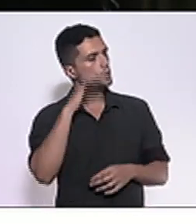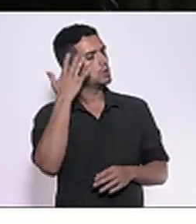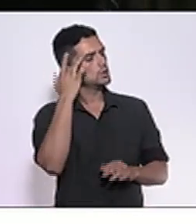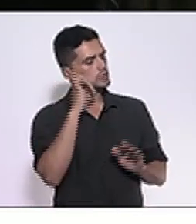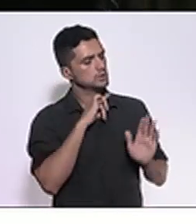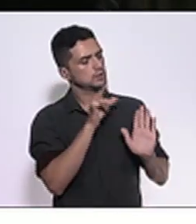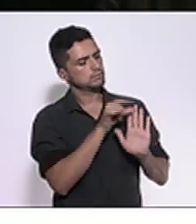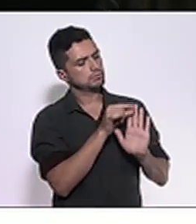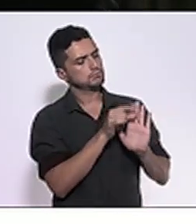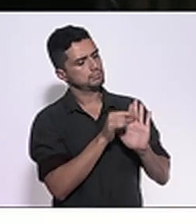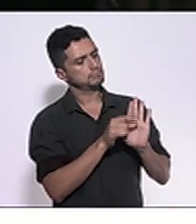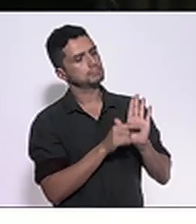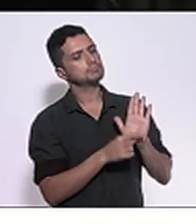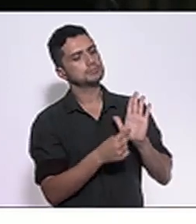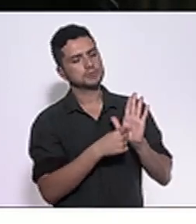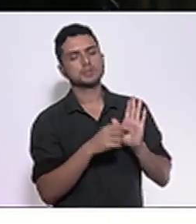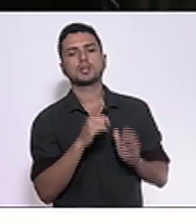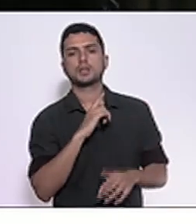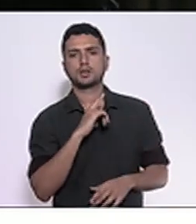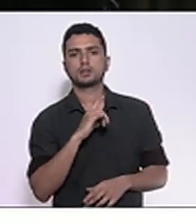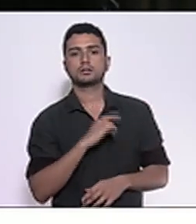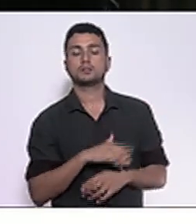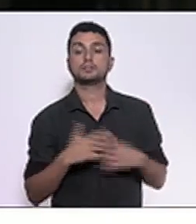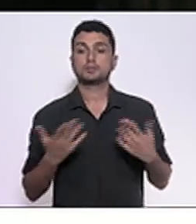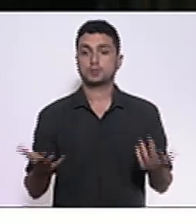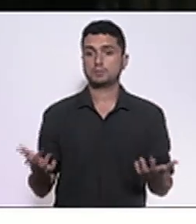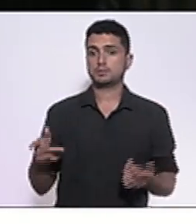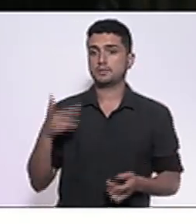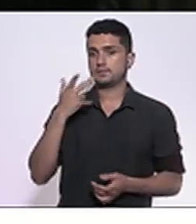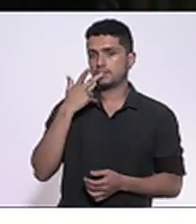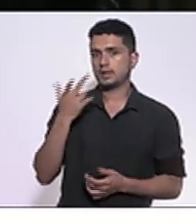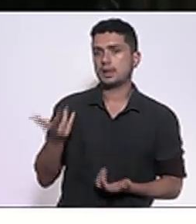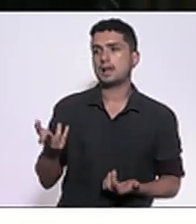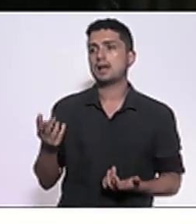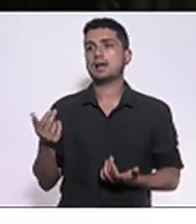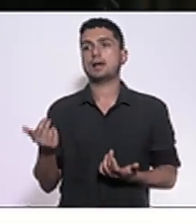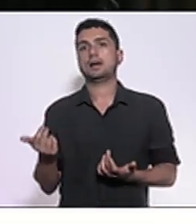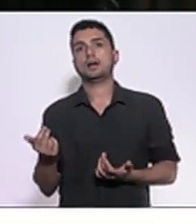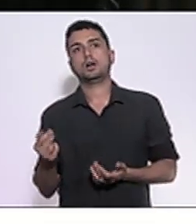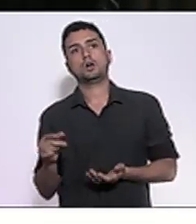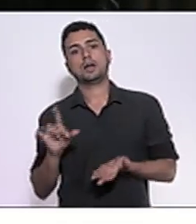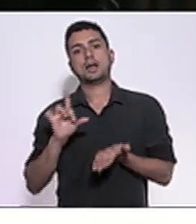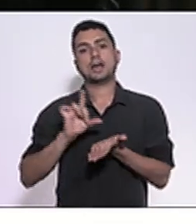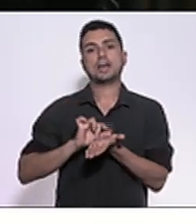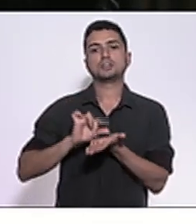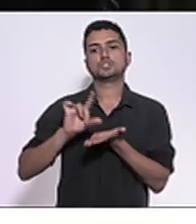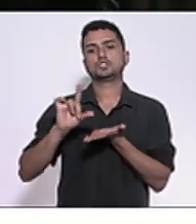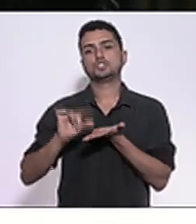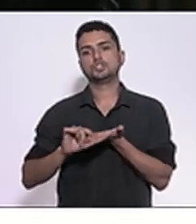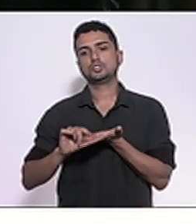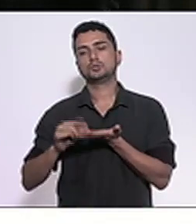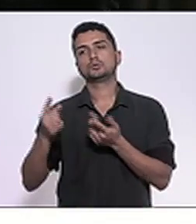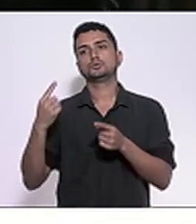Sim, mas aí vem os doutos, dizendo, o artigo X do CTN